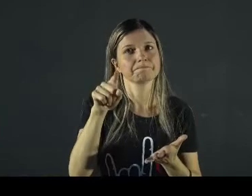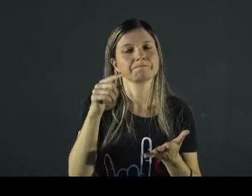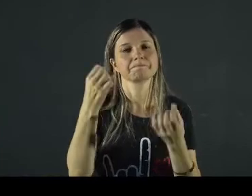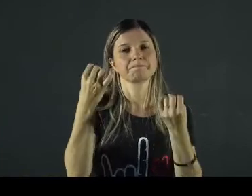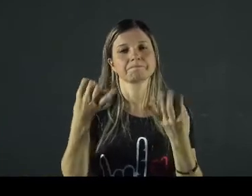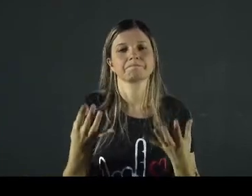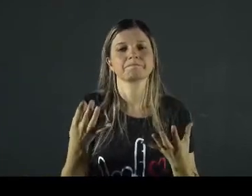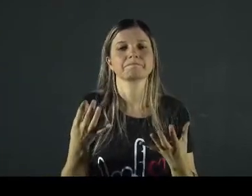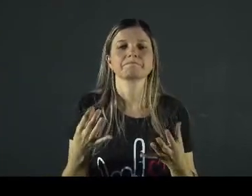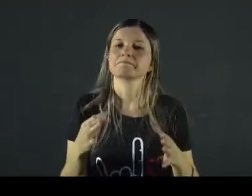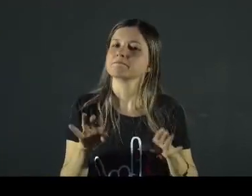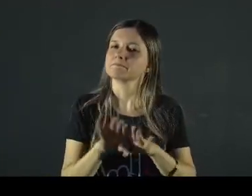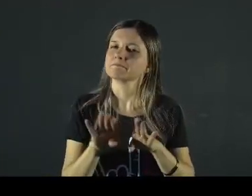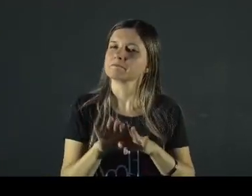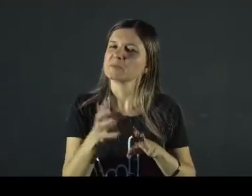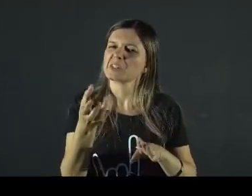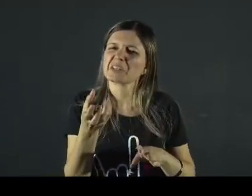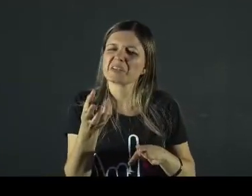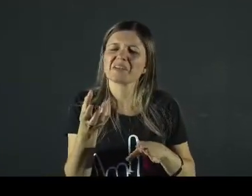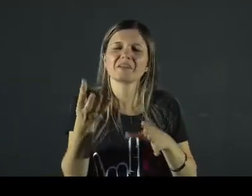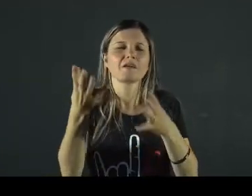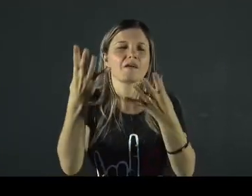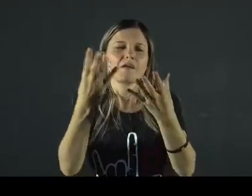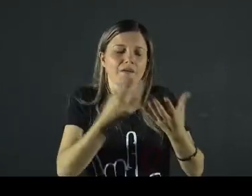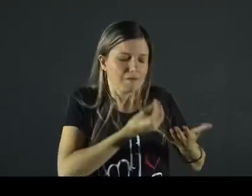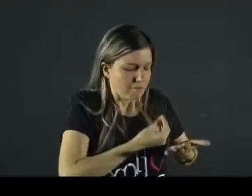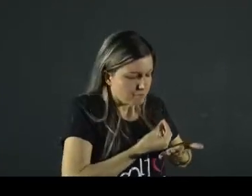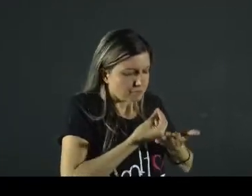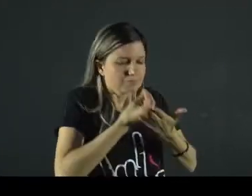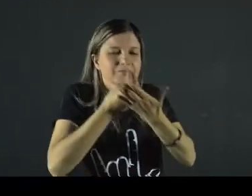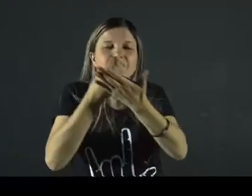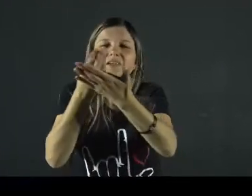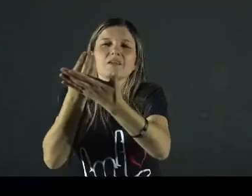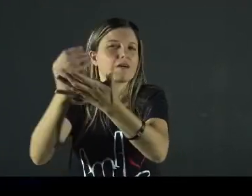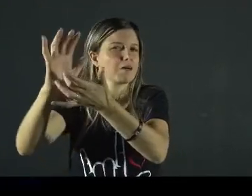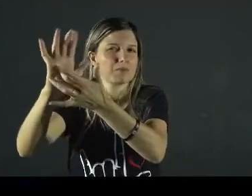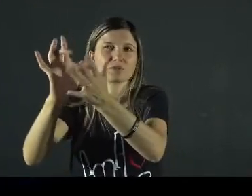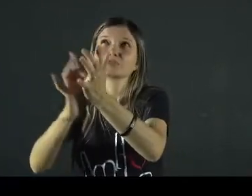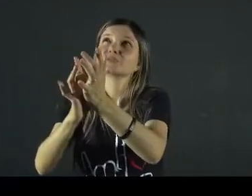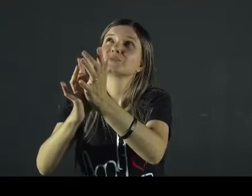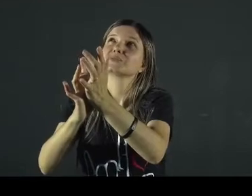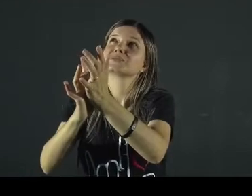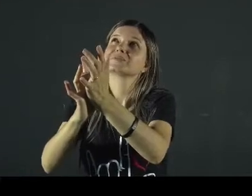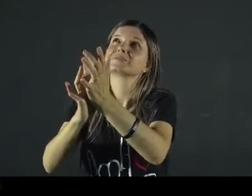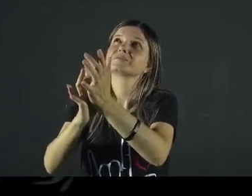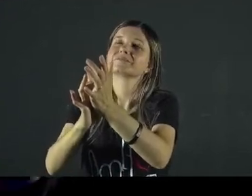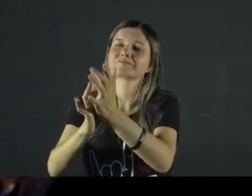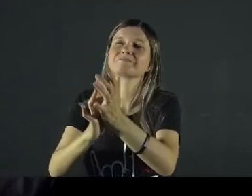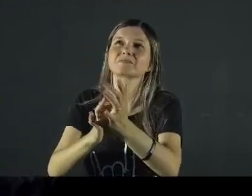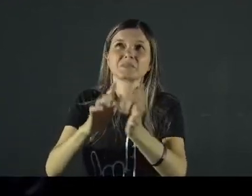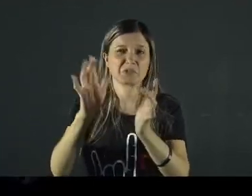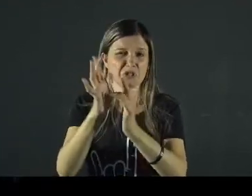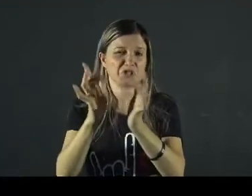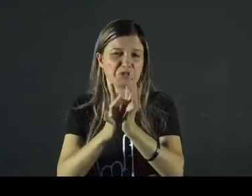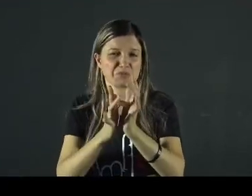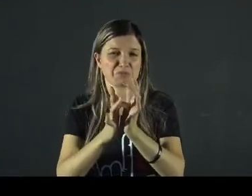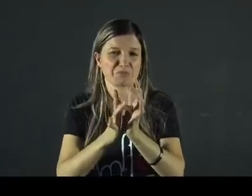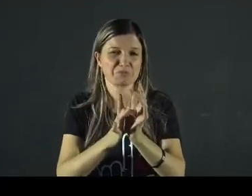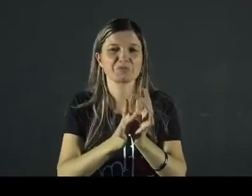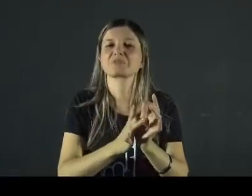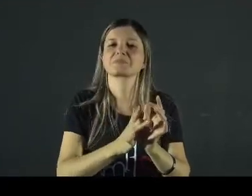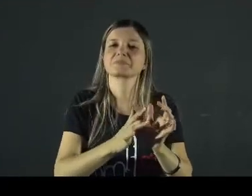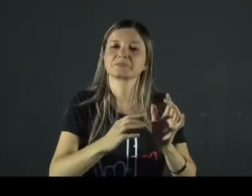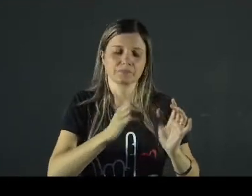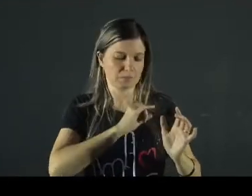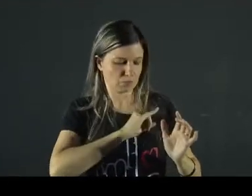que gostaria também de entregar sua vida para Jesus. O próprio Jesus disse no Evangelho de João, capítulo